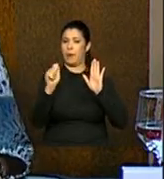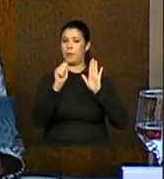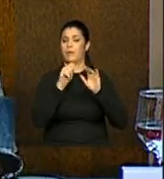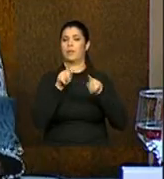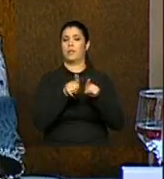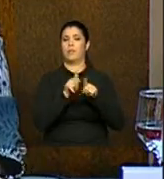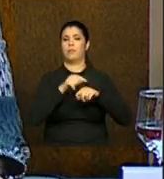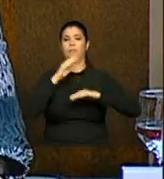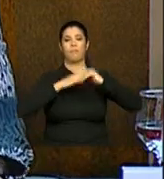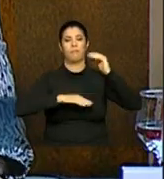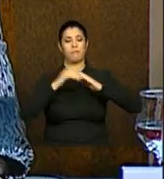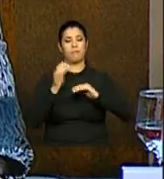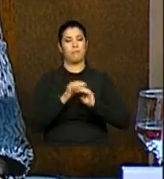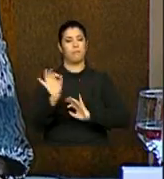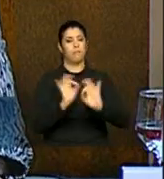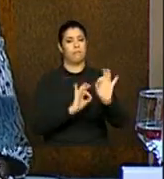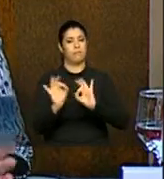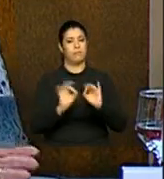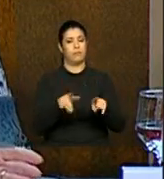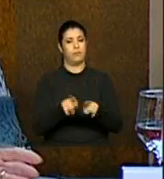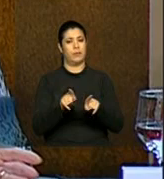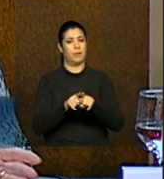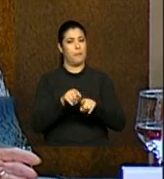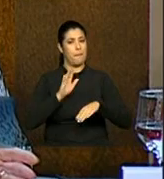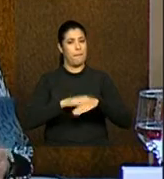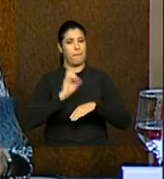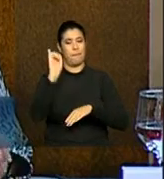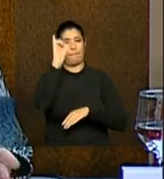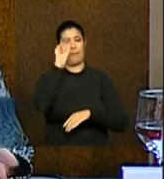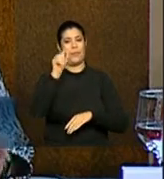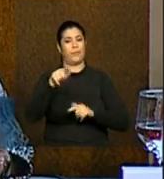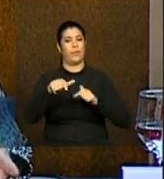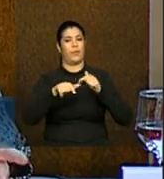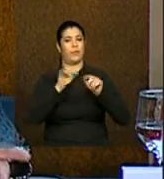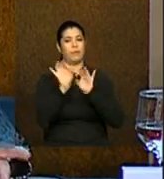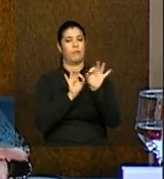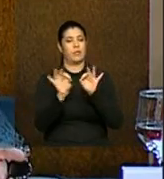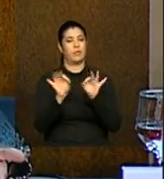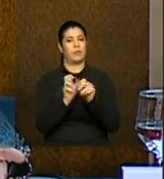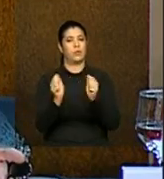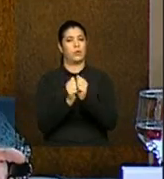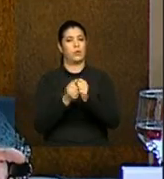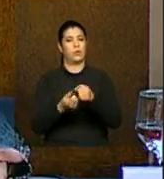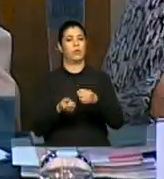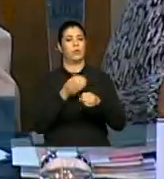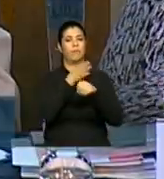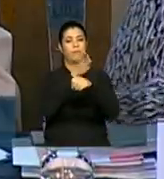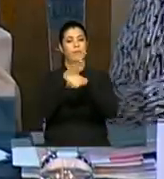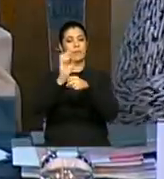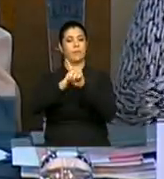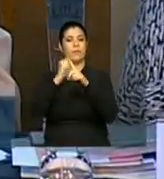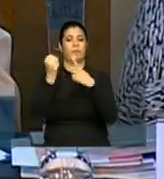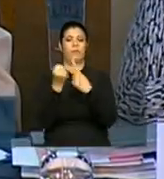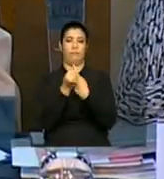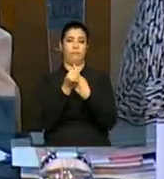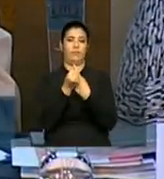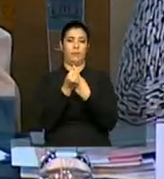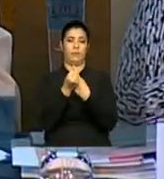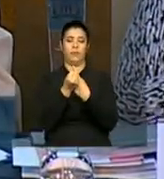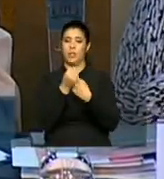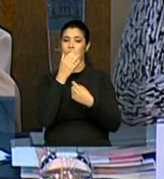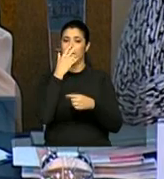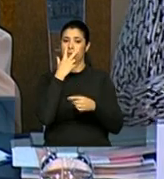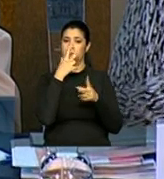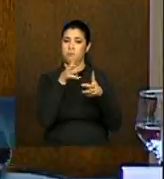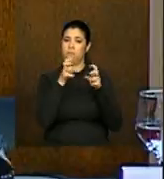instrumento de fato de planejamento e mais do que de planejamento, de planejamento com participação da sociedade. Então, eu acho que esse é um